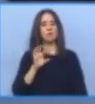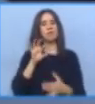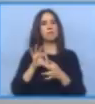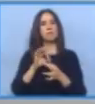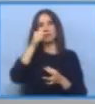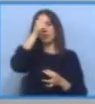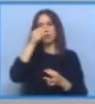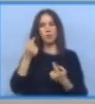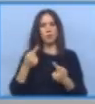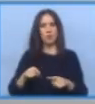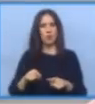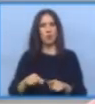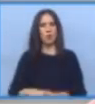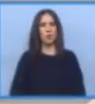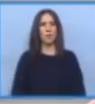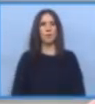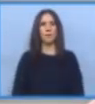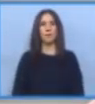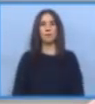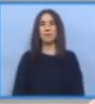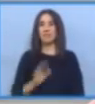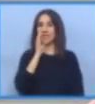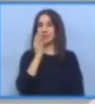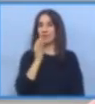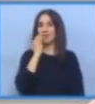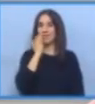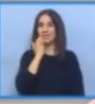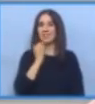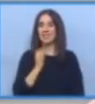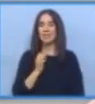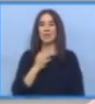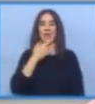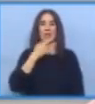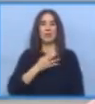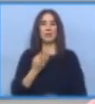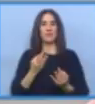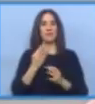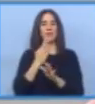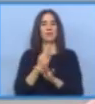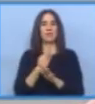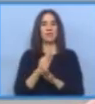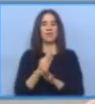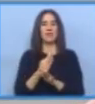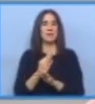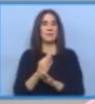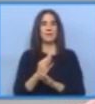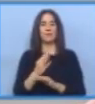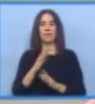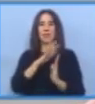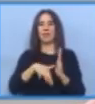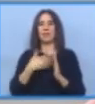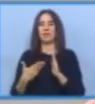um domingo? Grave se acontece. Acredito que possa ser, de facto, uma festa do